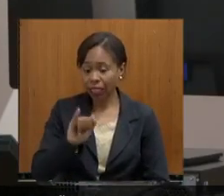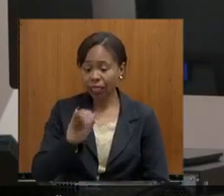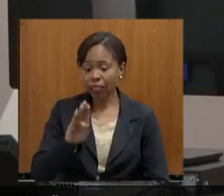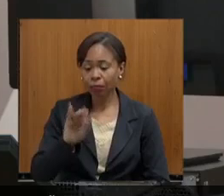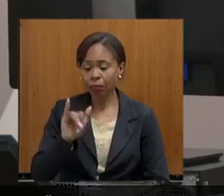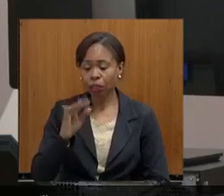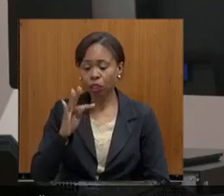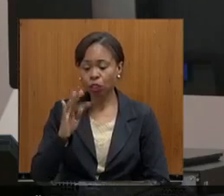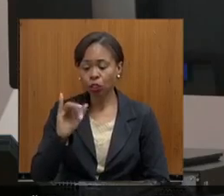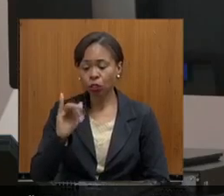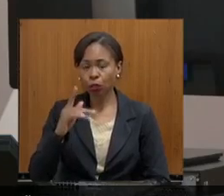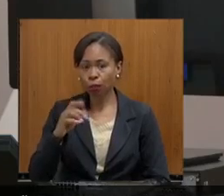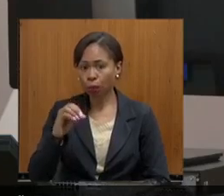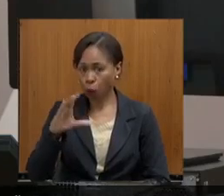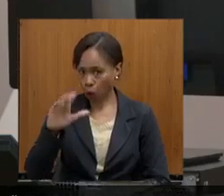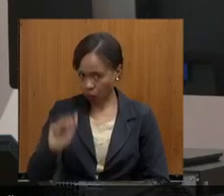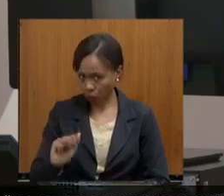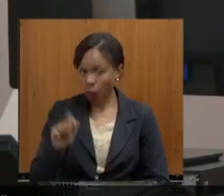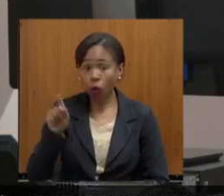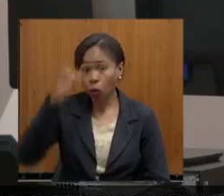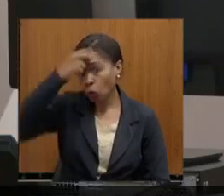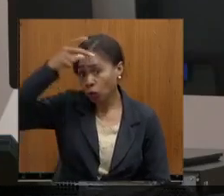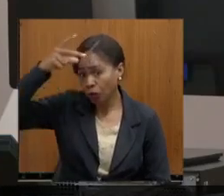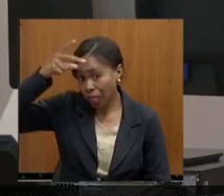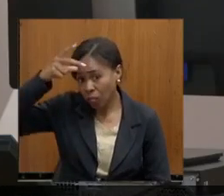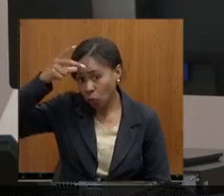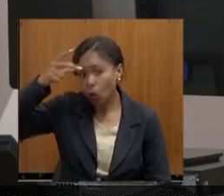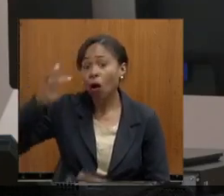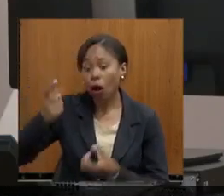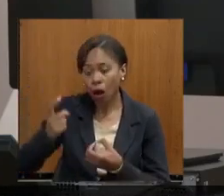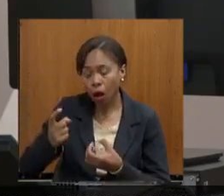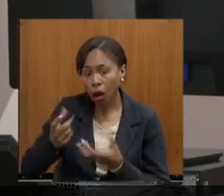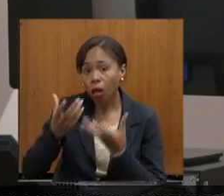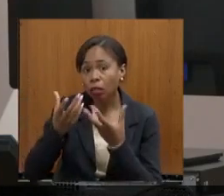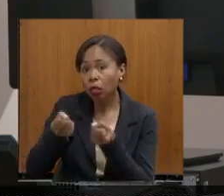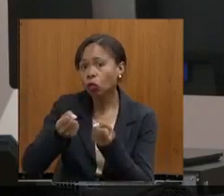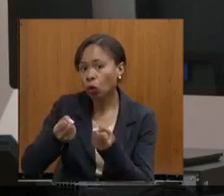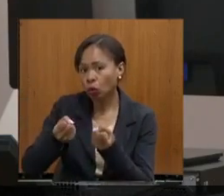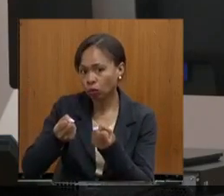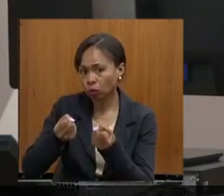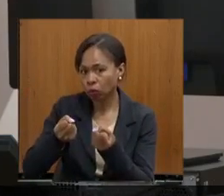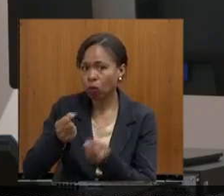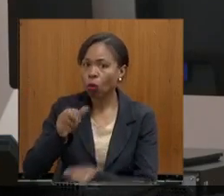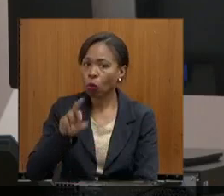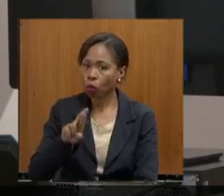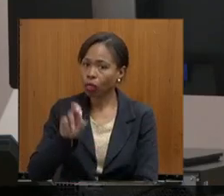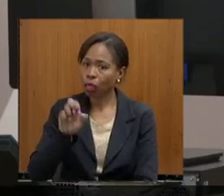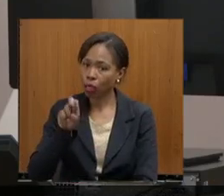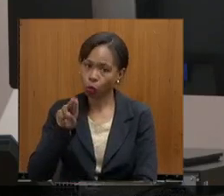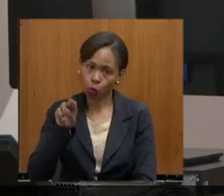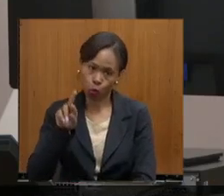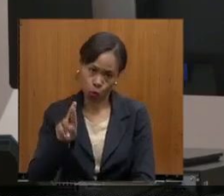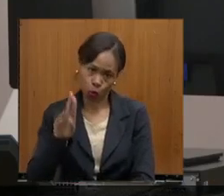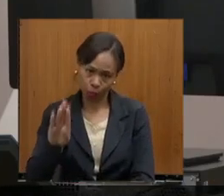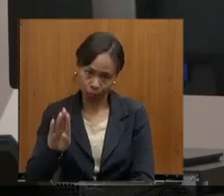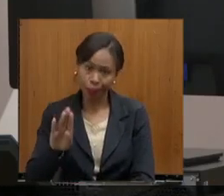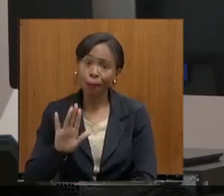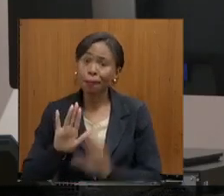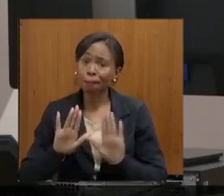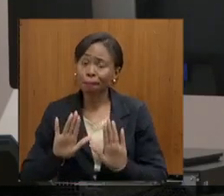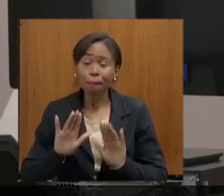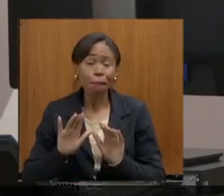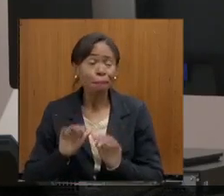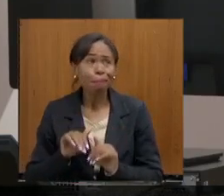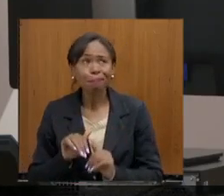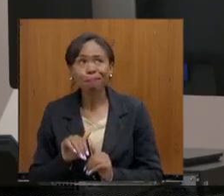Leandro aderiu ao reurb-e mais de noventa porcento da cidade não